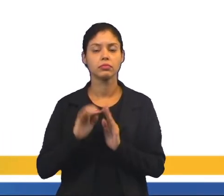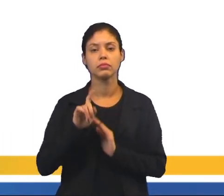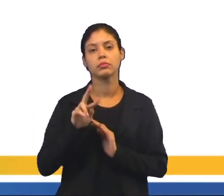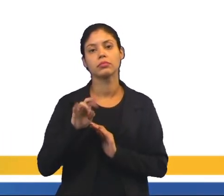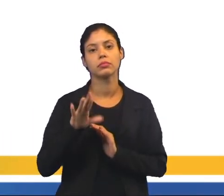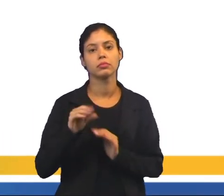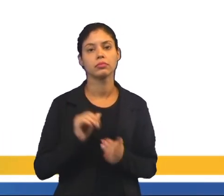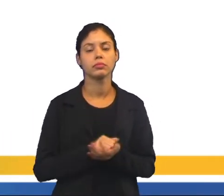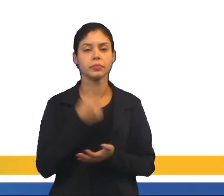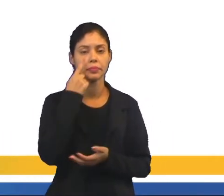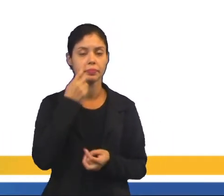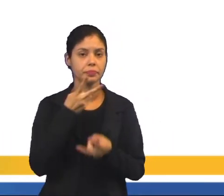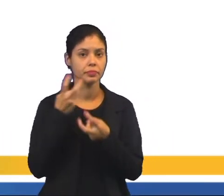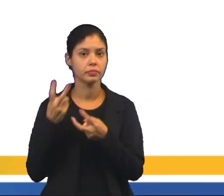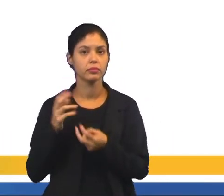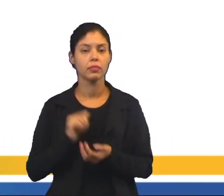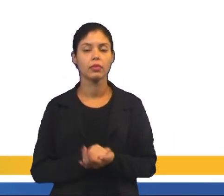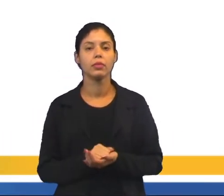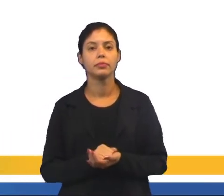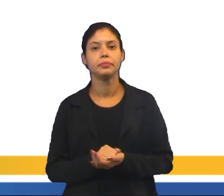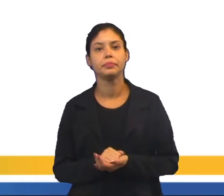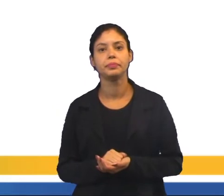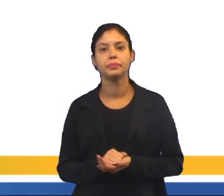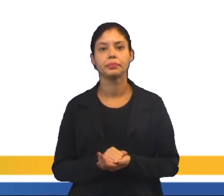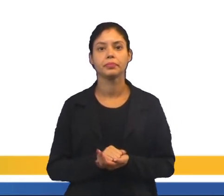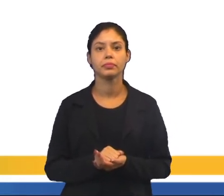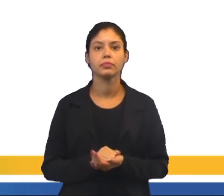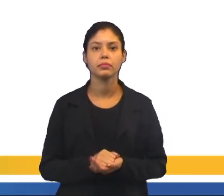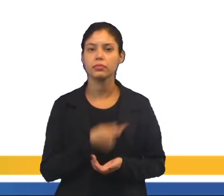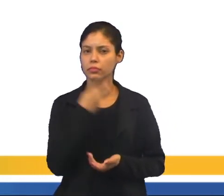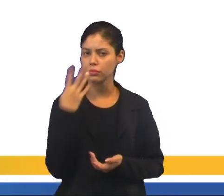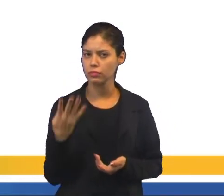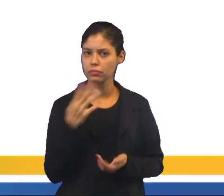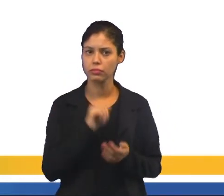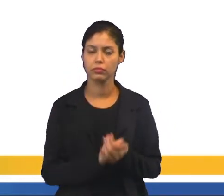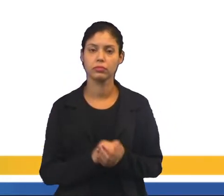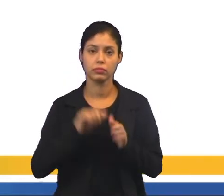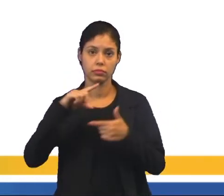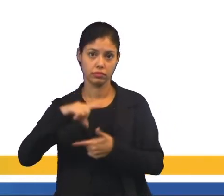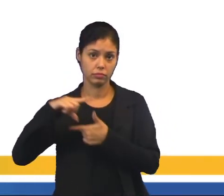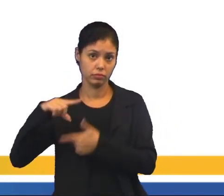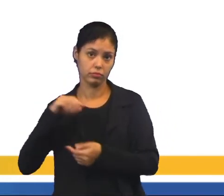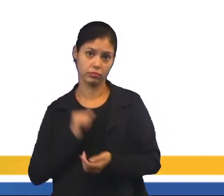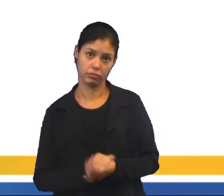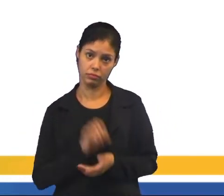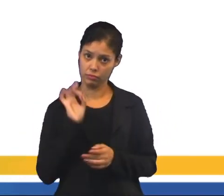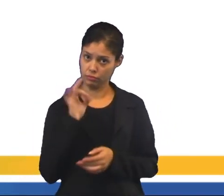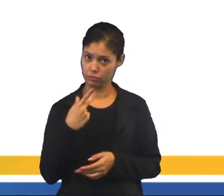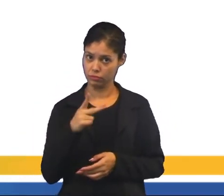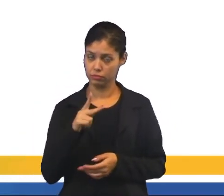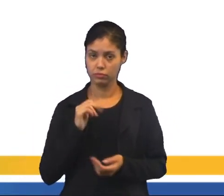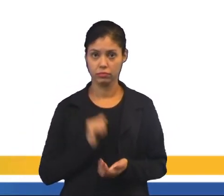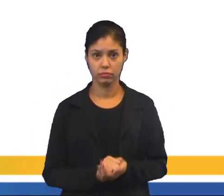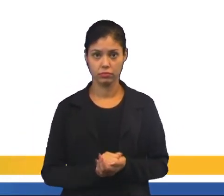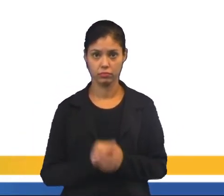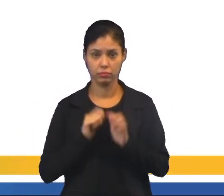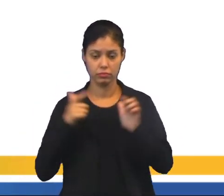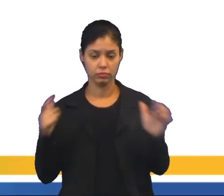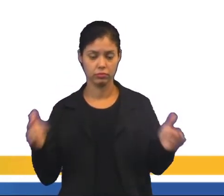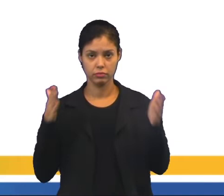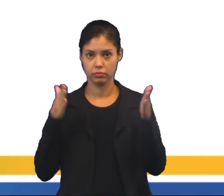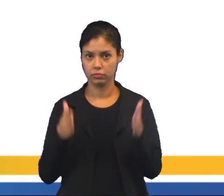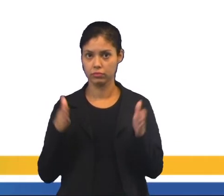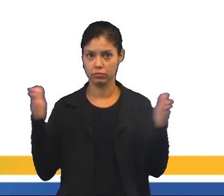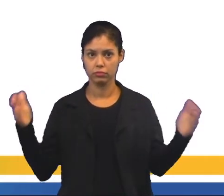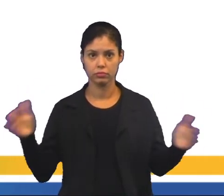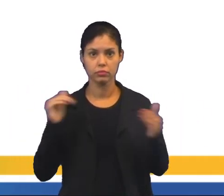Leonardo. Observe aí o fundo dela. Conte aí quantos quadradinhos tem na sua largura, no